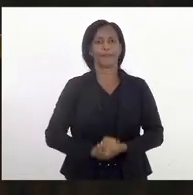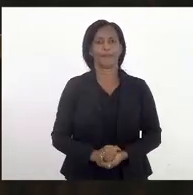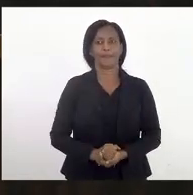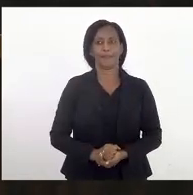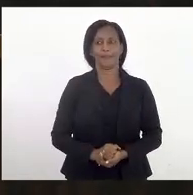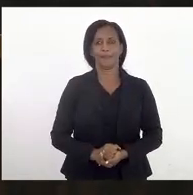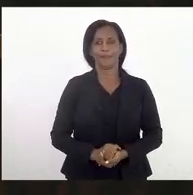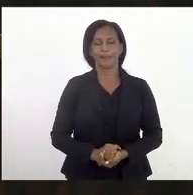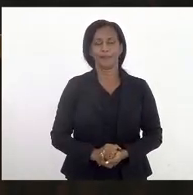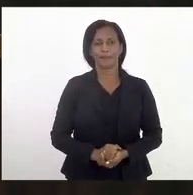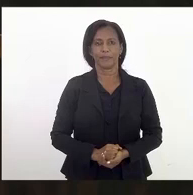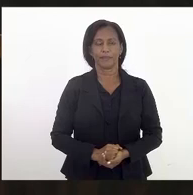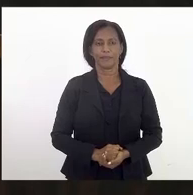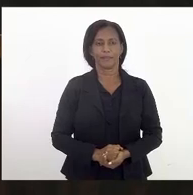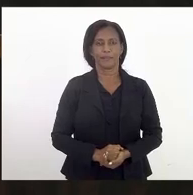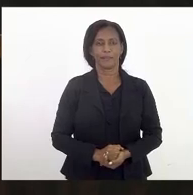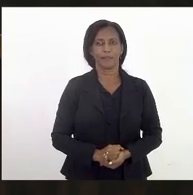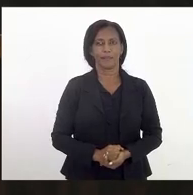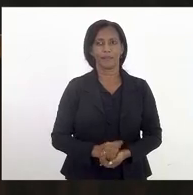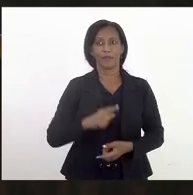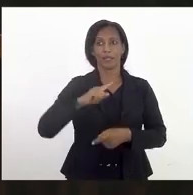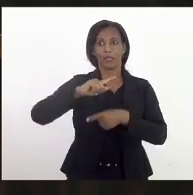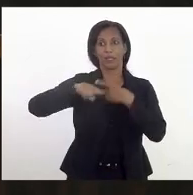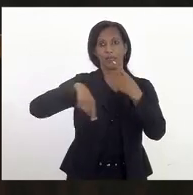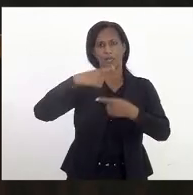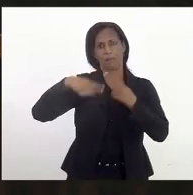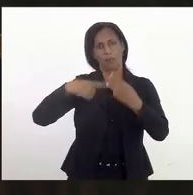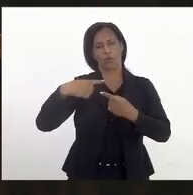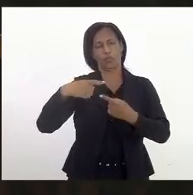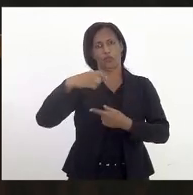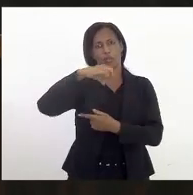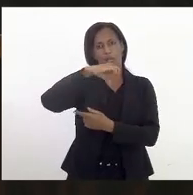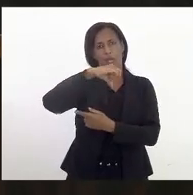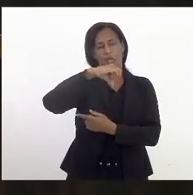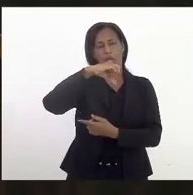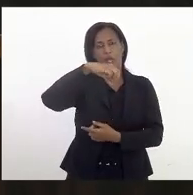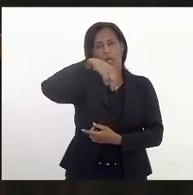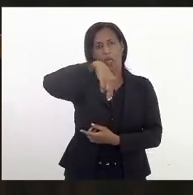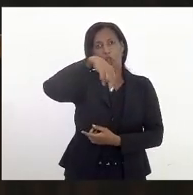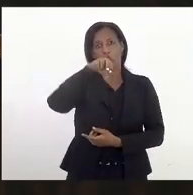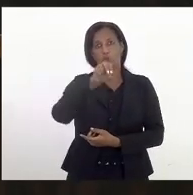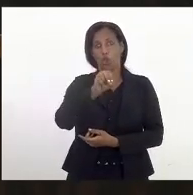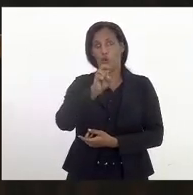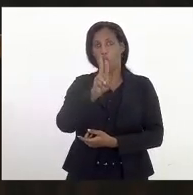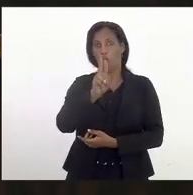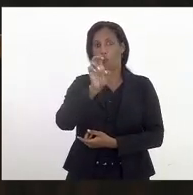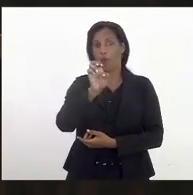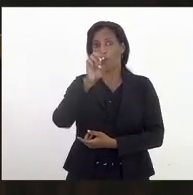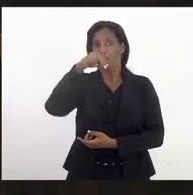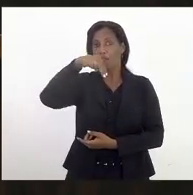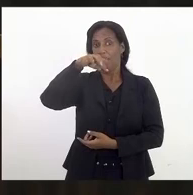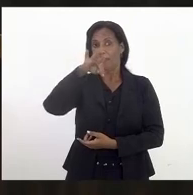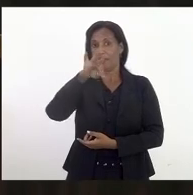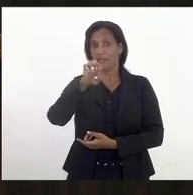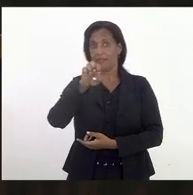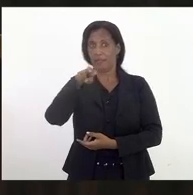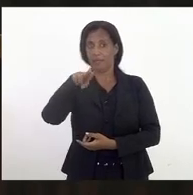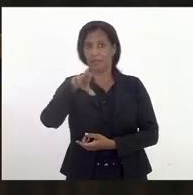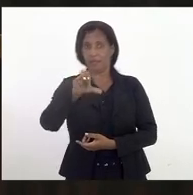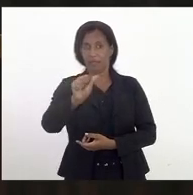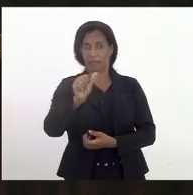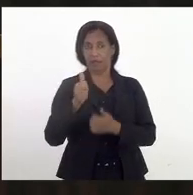e veio depois da sanção a noventena e a noventena cá justamente no início